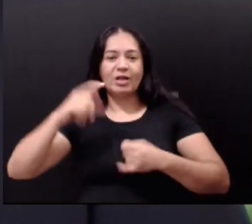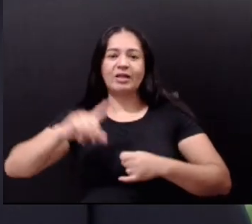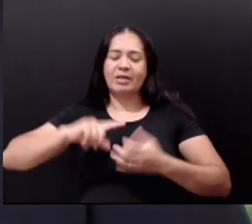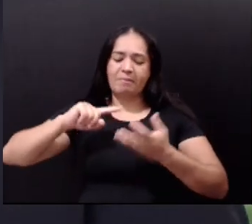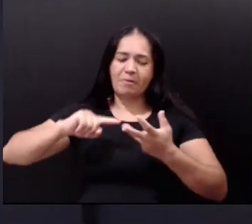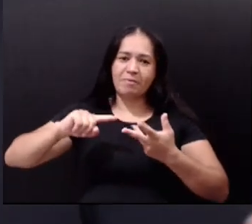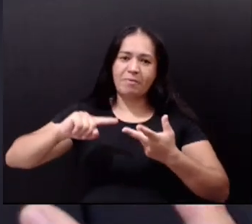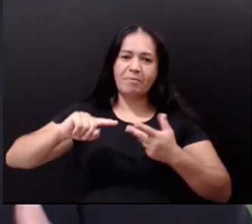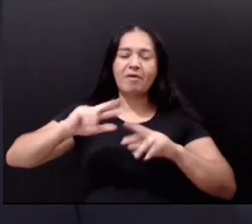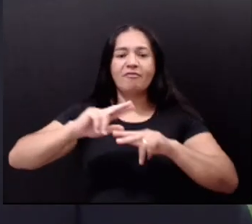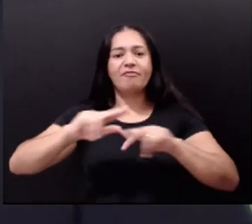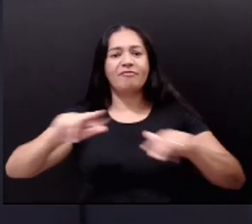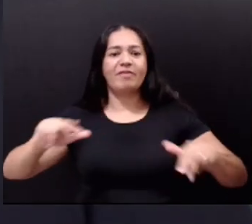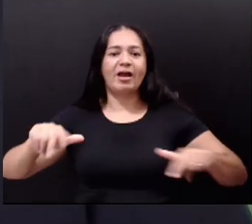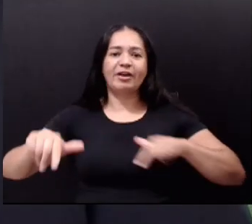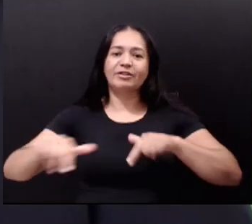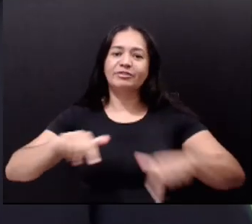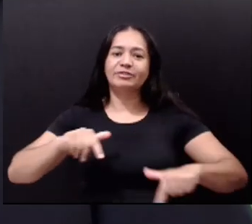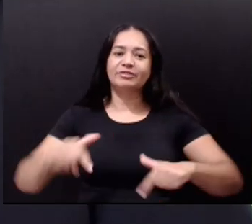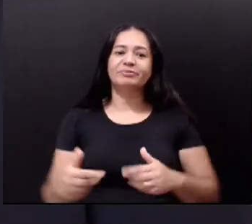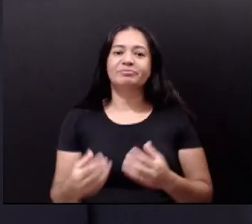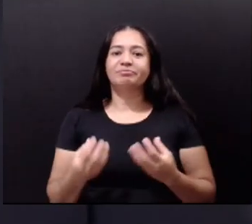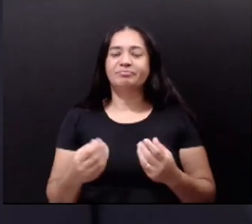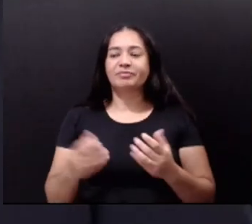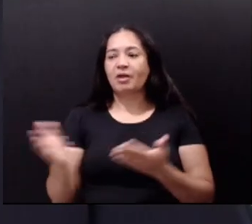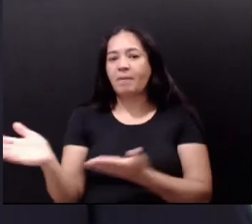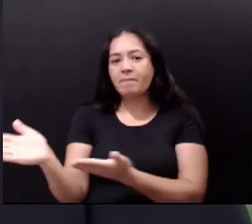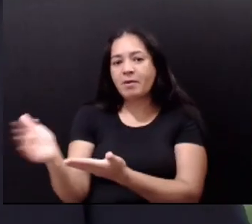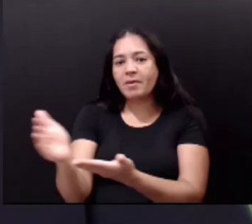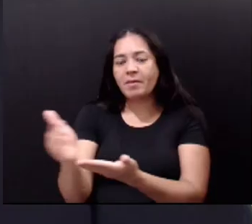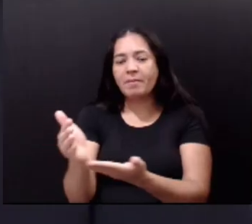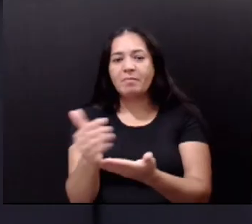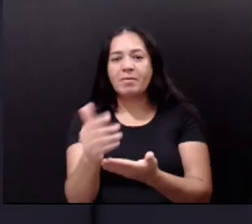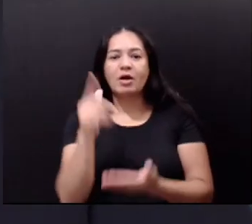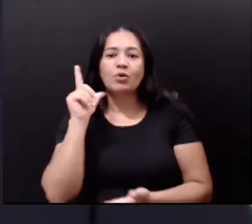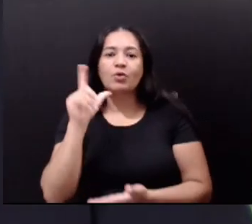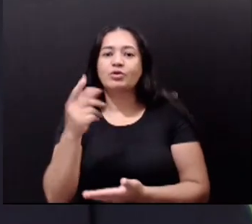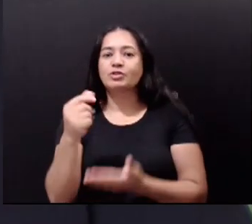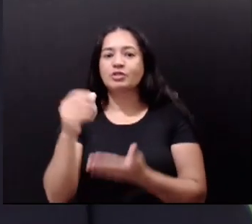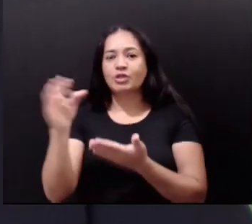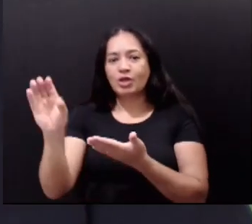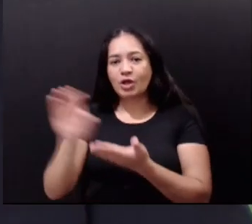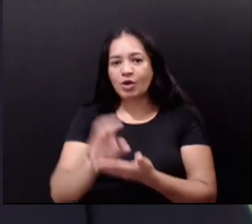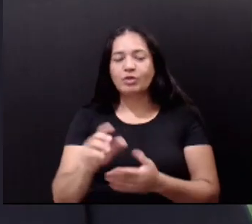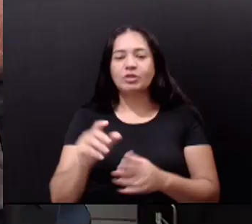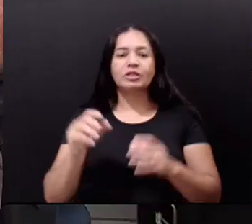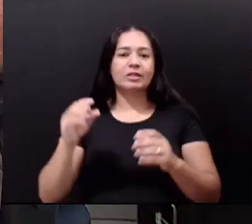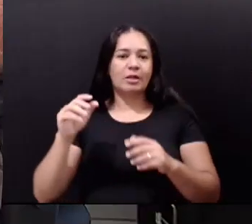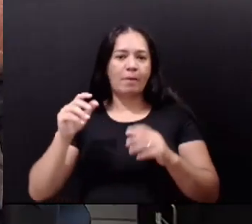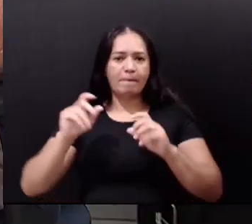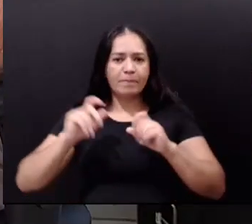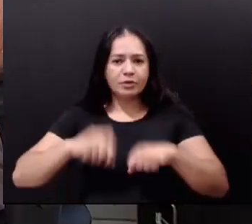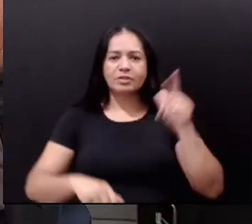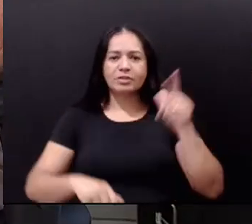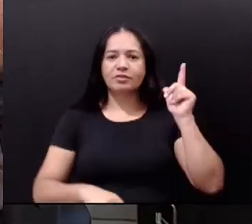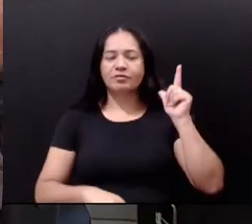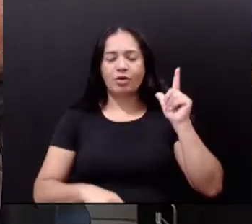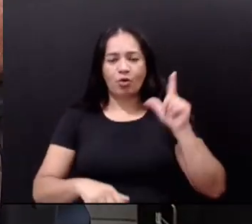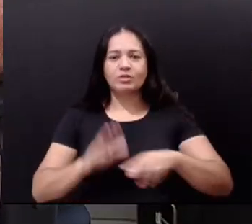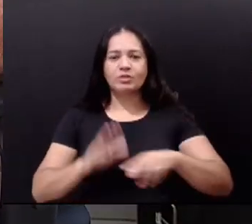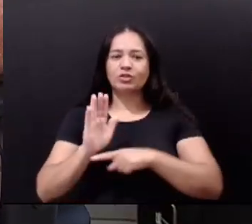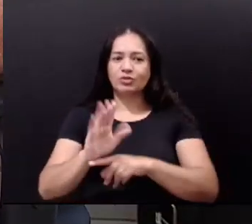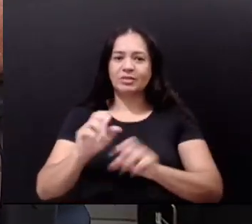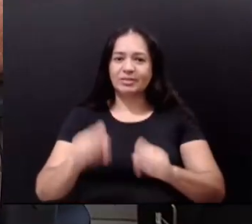trabalha que captando recursos da comunidade. Dá para ajudar de alguma forma. De alguma forma as pessoas conseguem colaborar. Muito